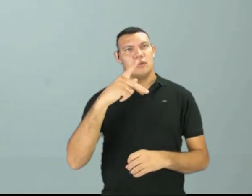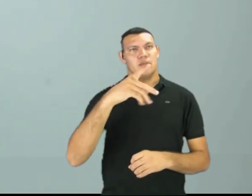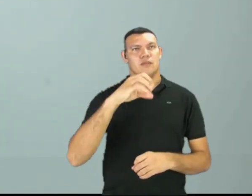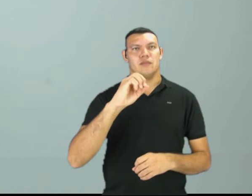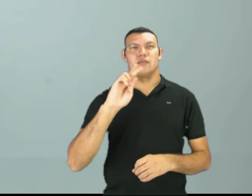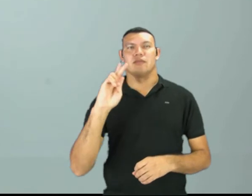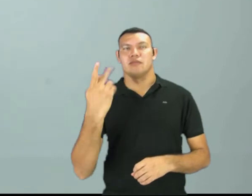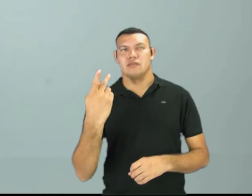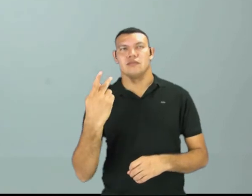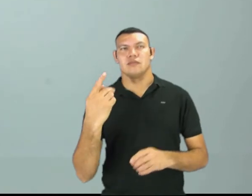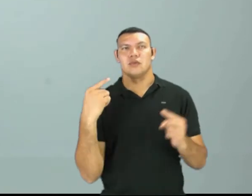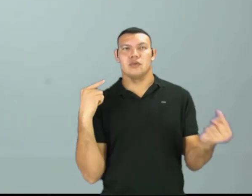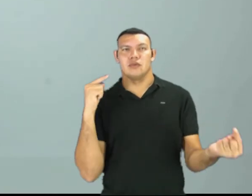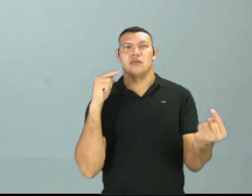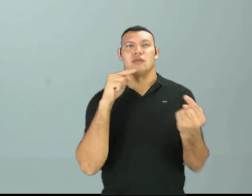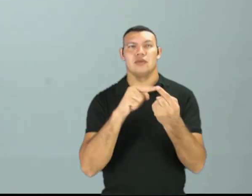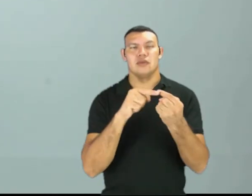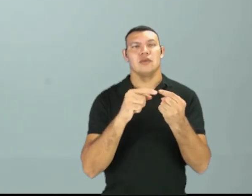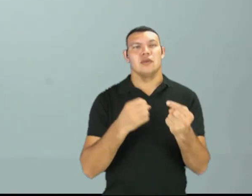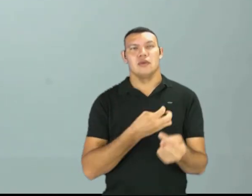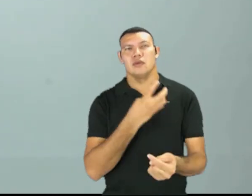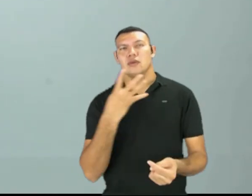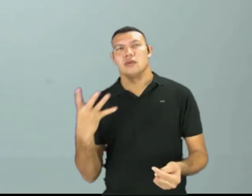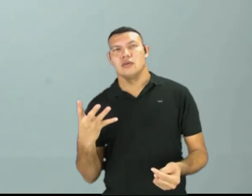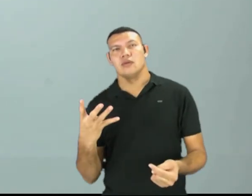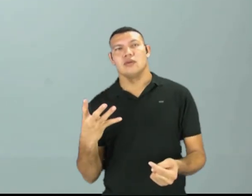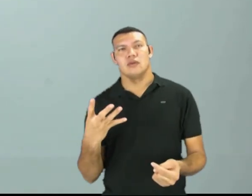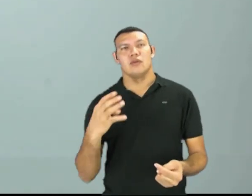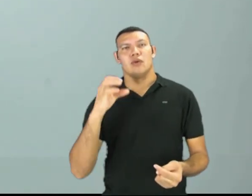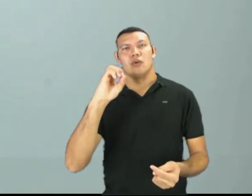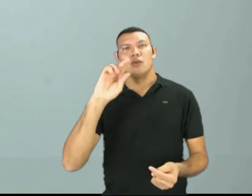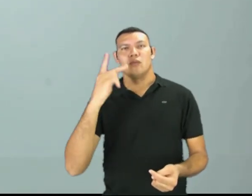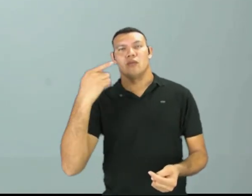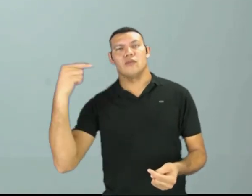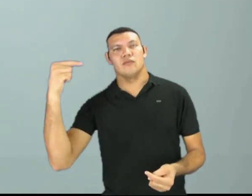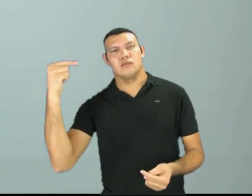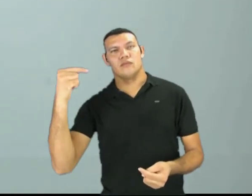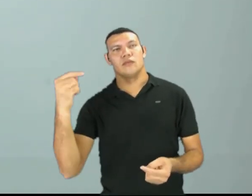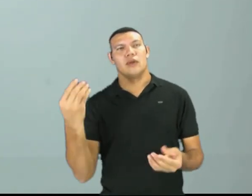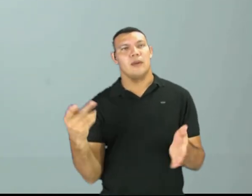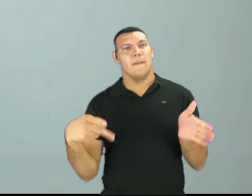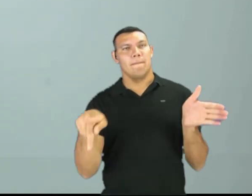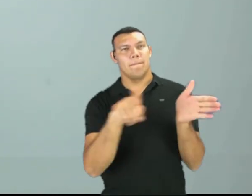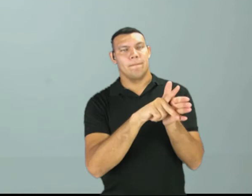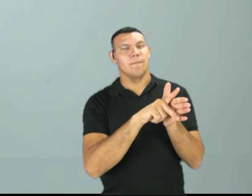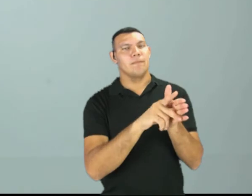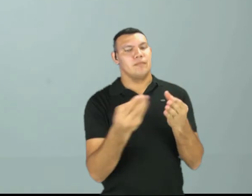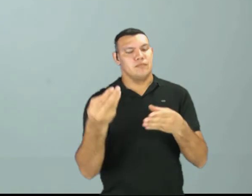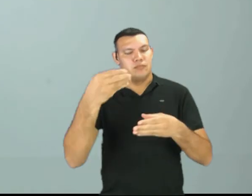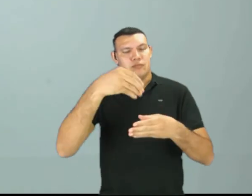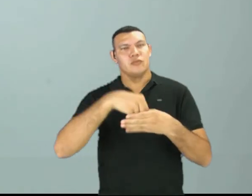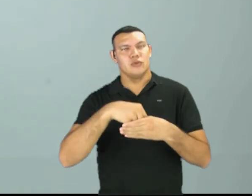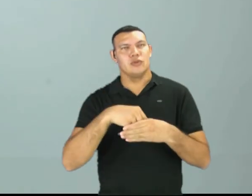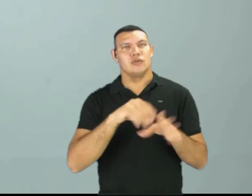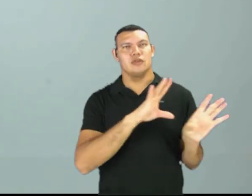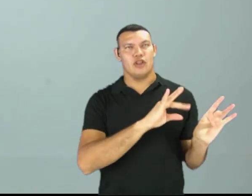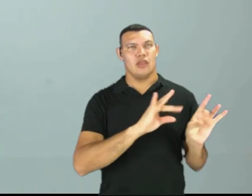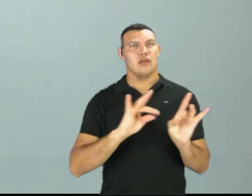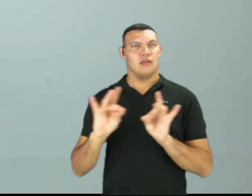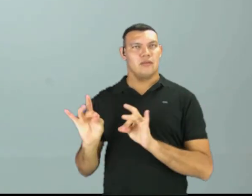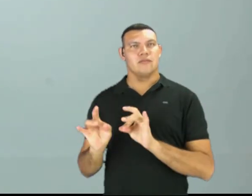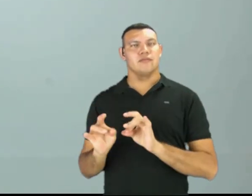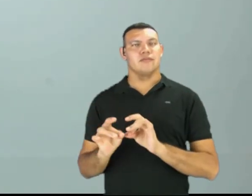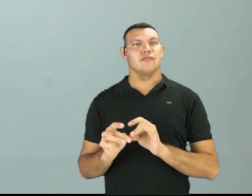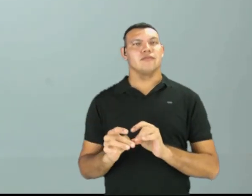vai estar falando sobre a concentração de íons OH-. E a gente trabalhou, e nas aulas de química